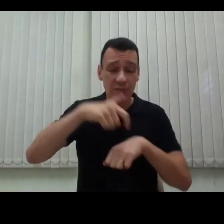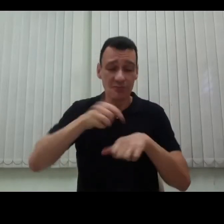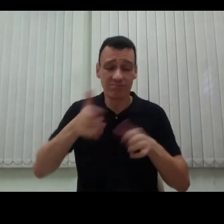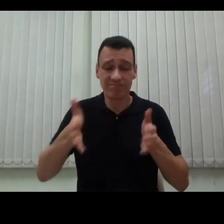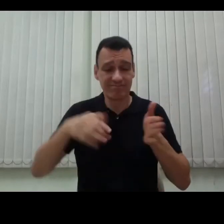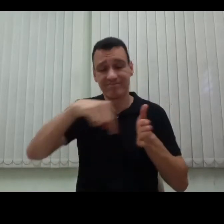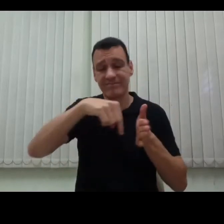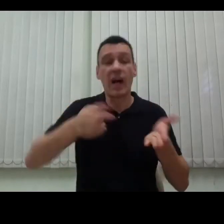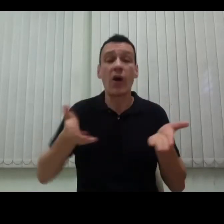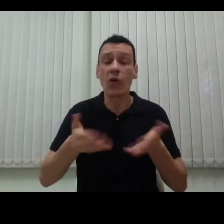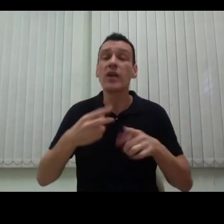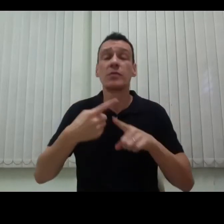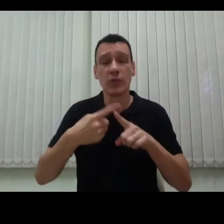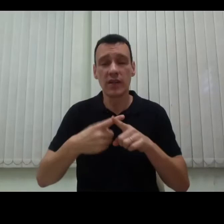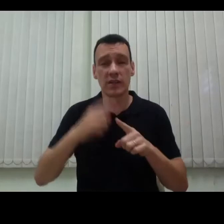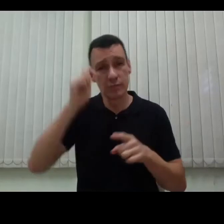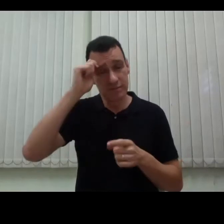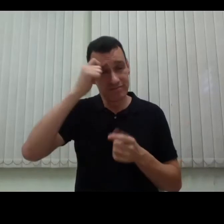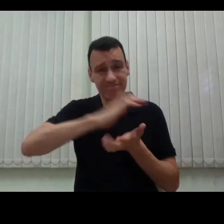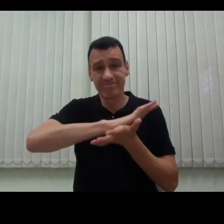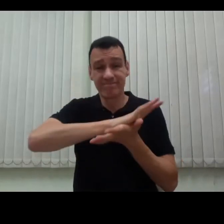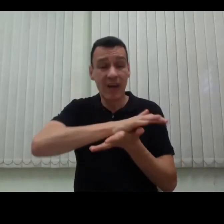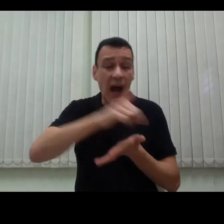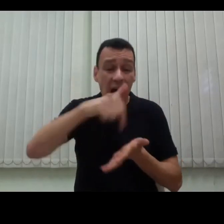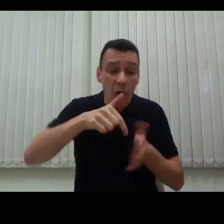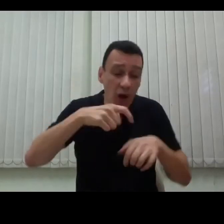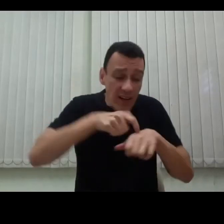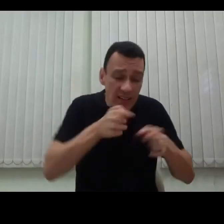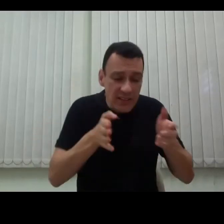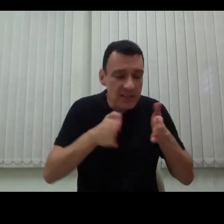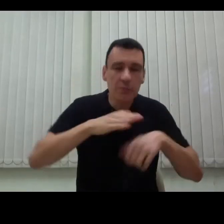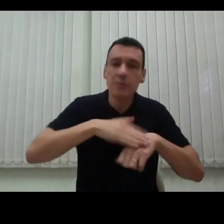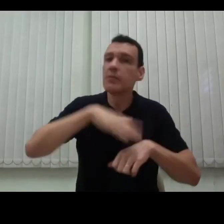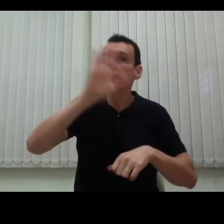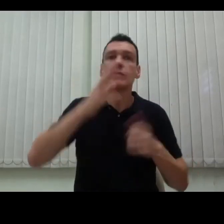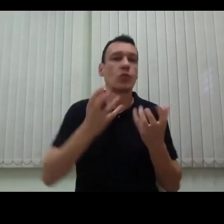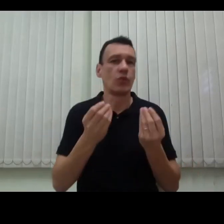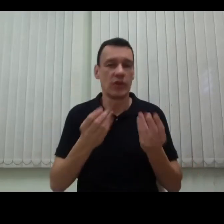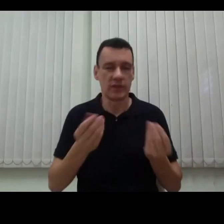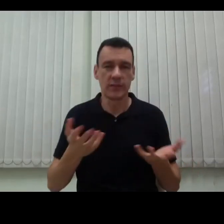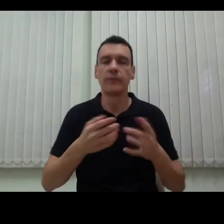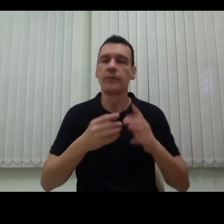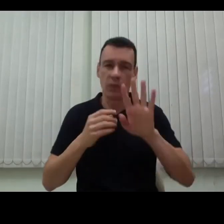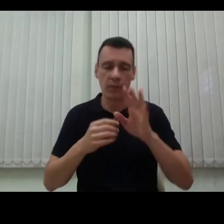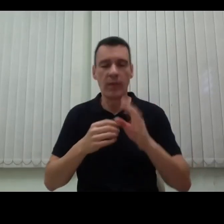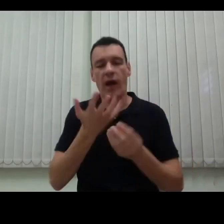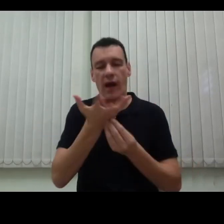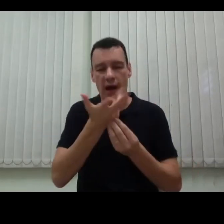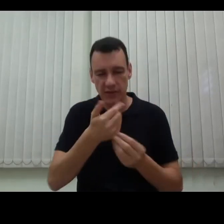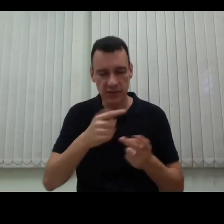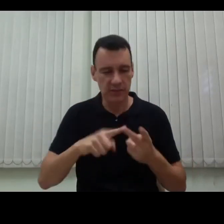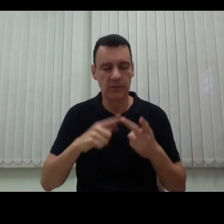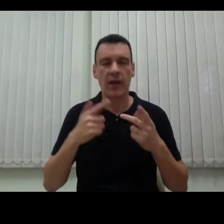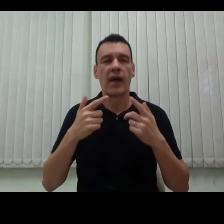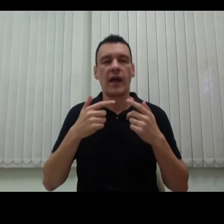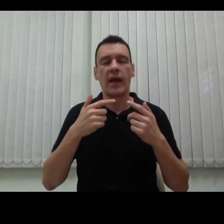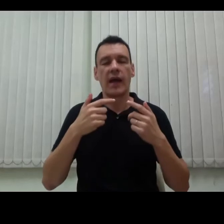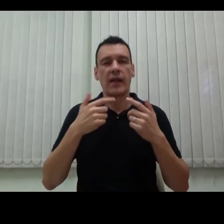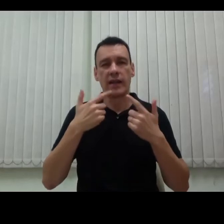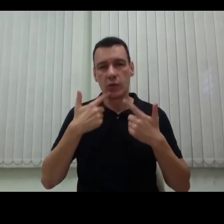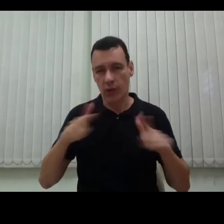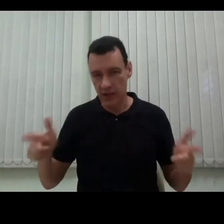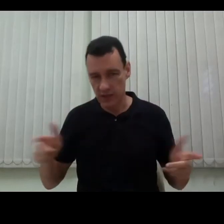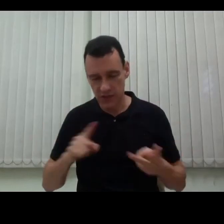o papel da literatura, o papel da arte, o papel da linguagem, o papel do pensamento, das diversas